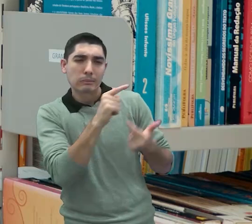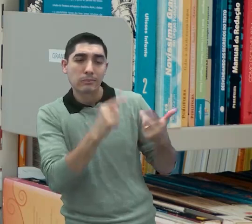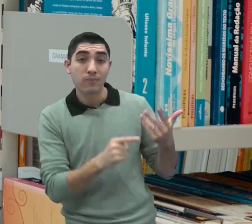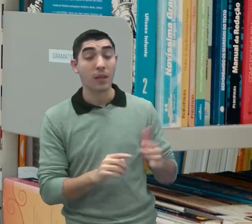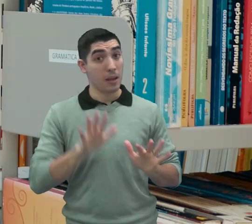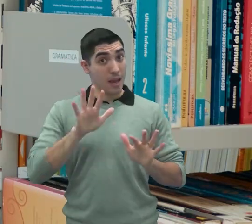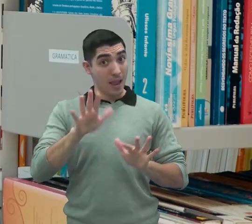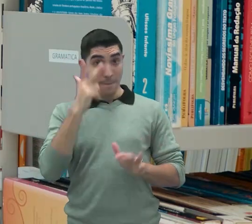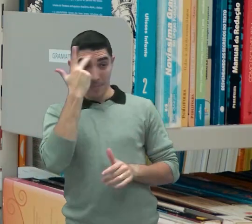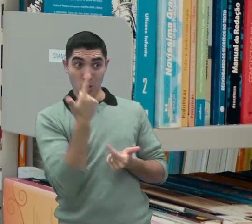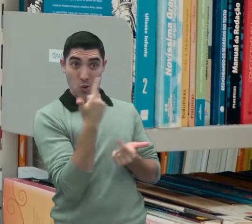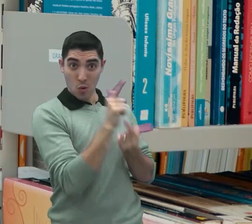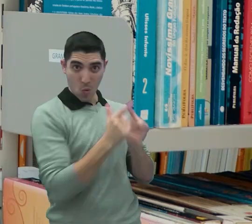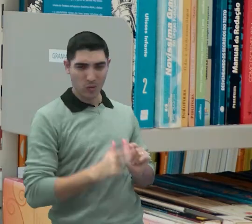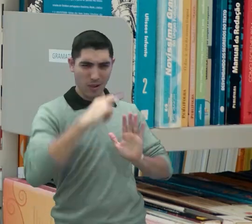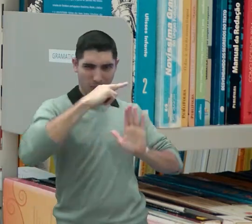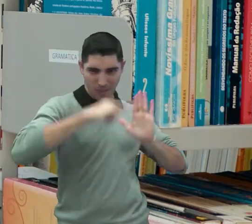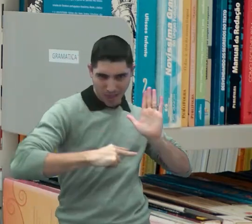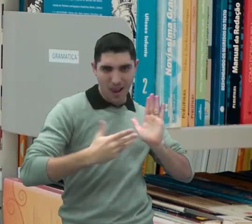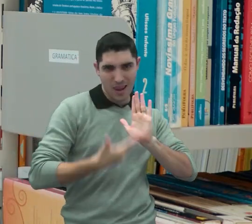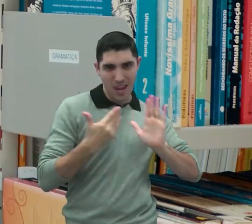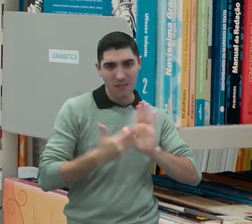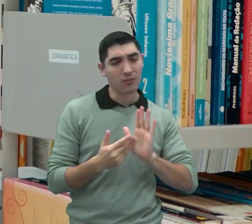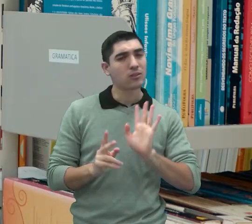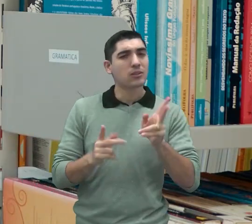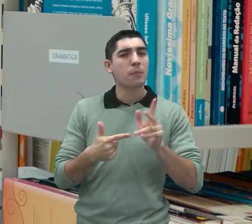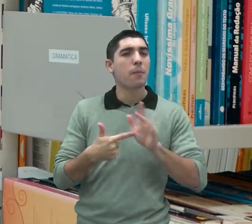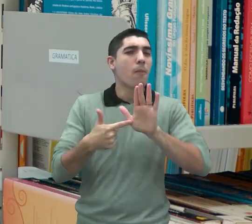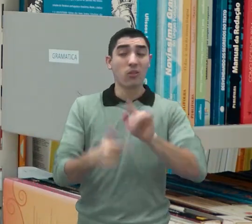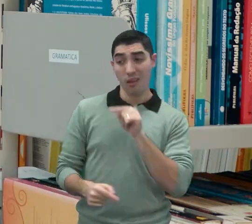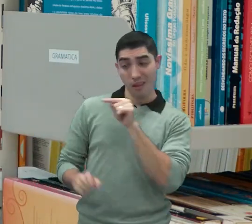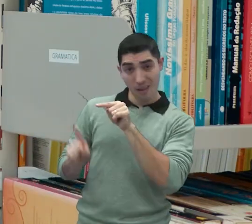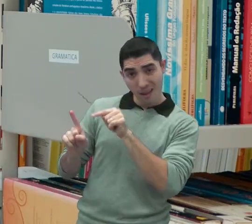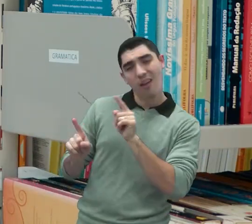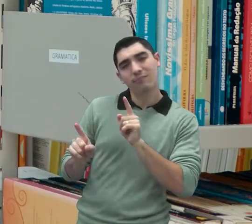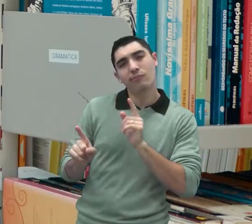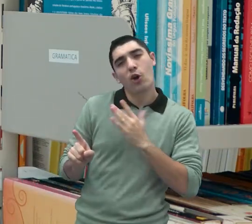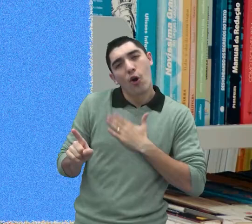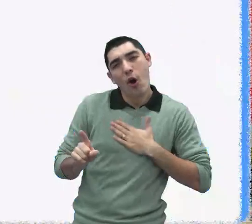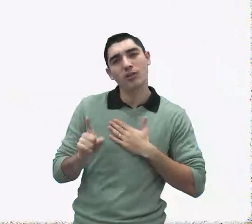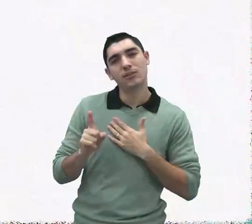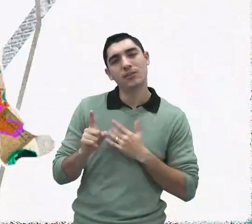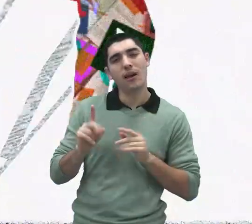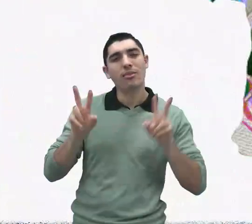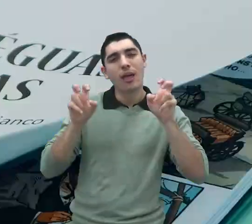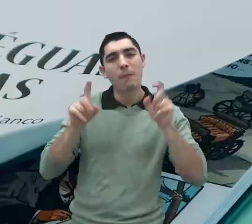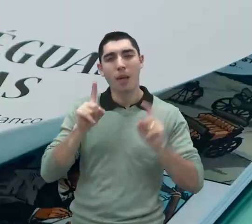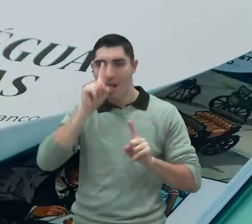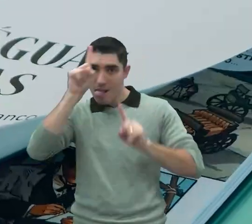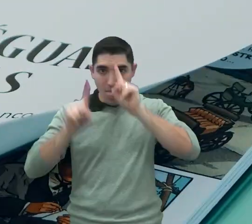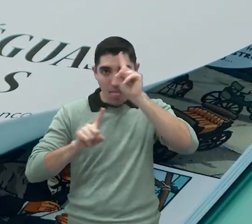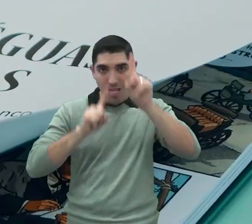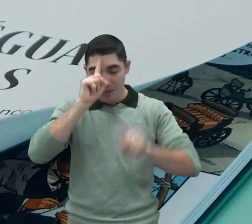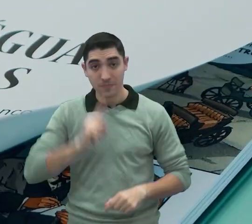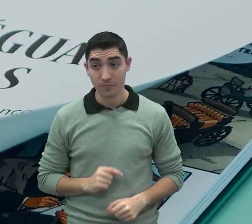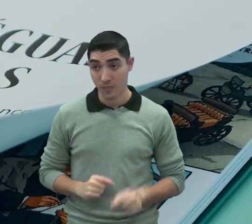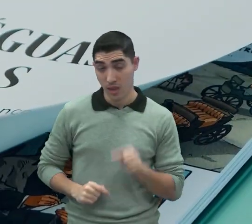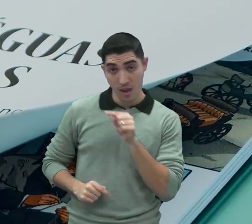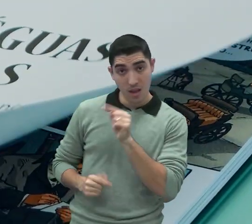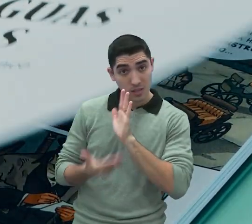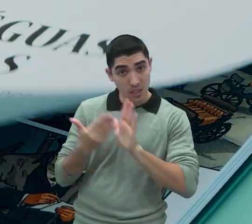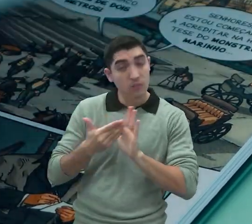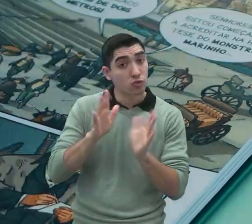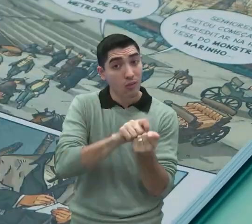críticos literários muitas vezes atribuem a ele a criação da ficção científica. A obra já foi adaptada